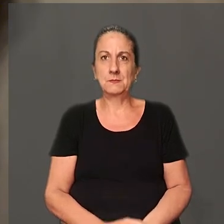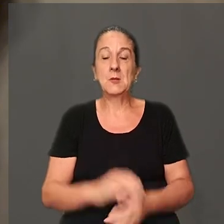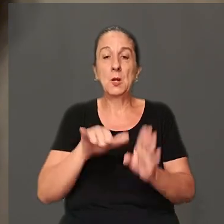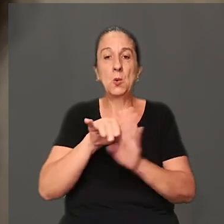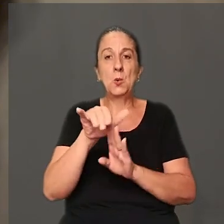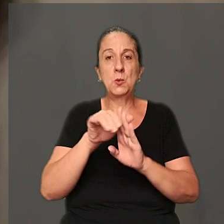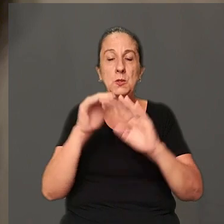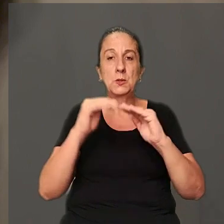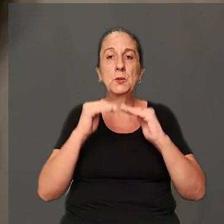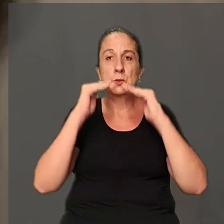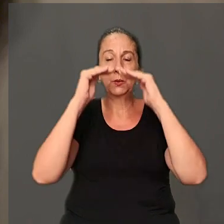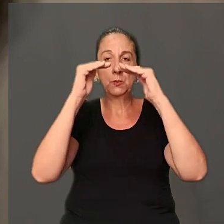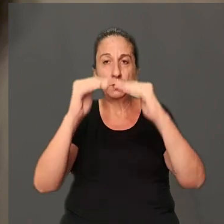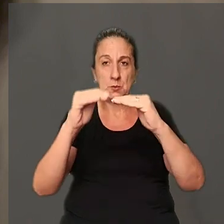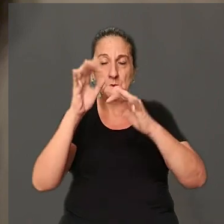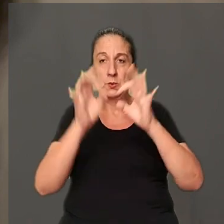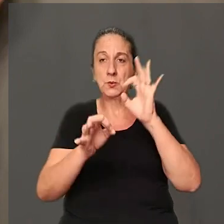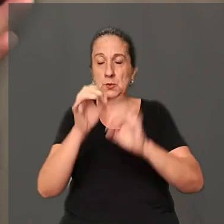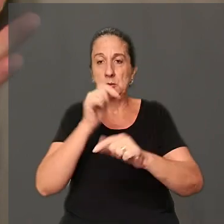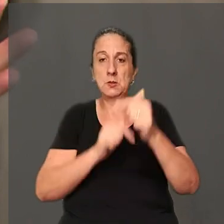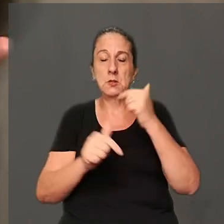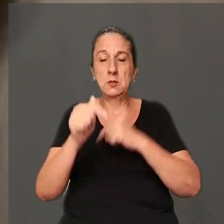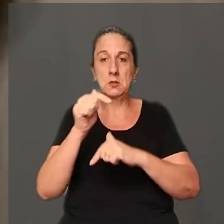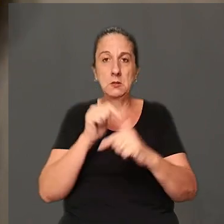Conselho Superior da Justiça do Trabalho como